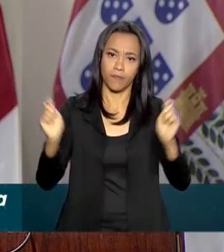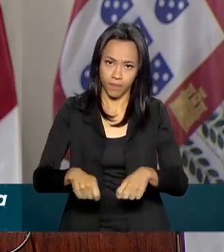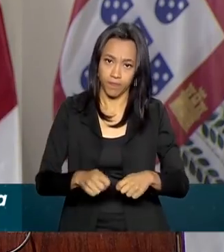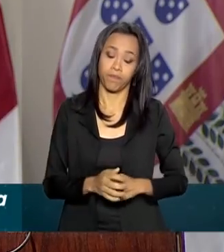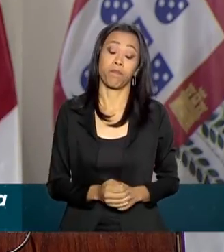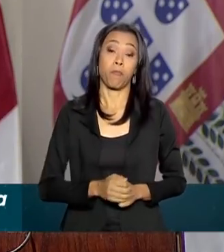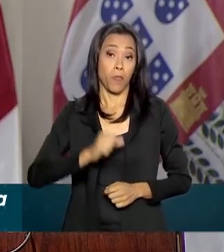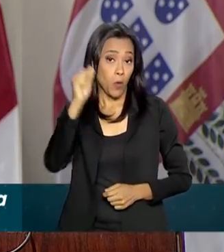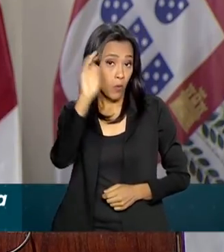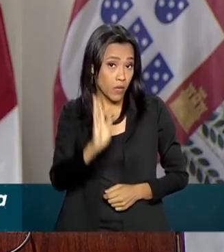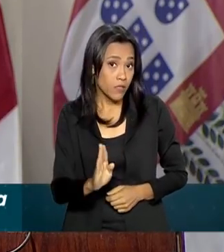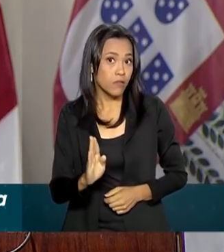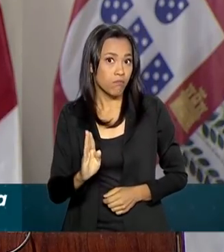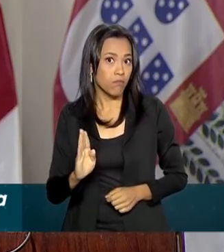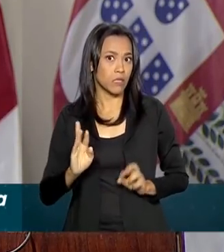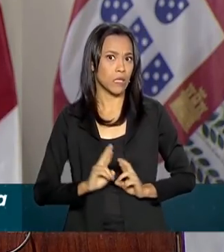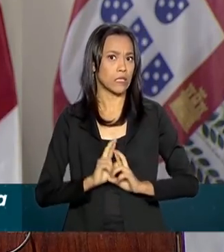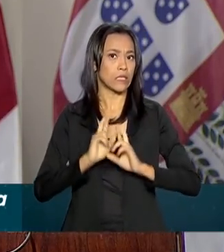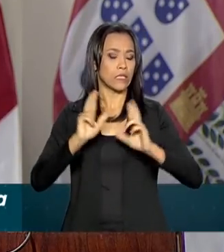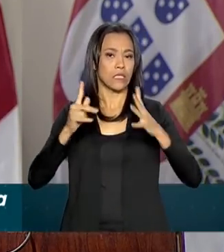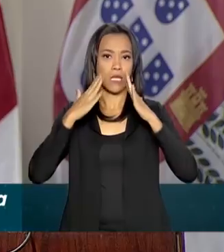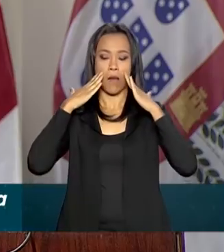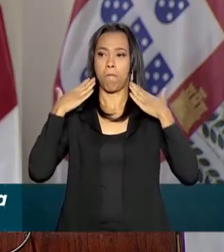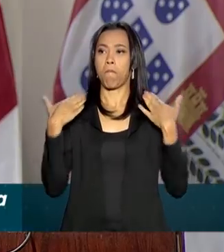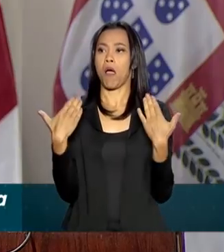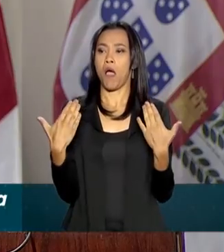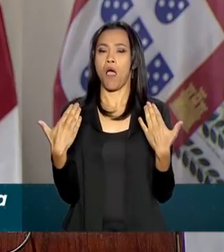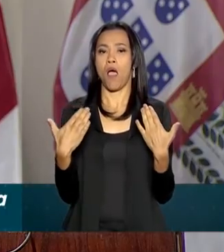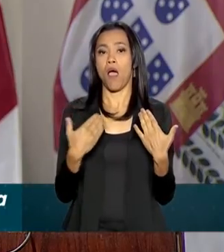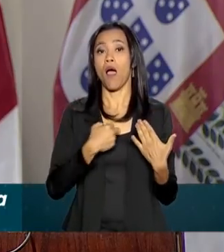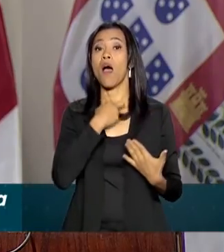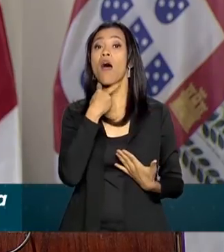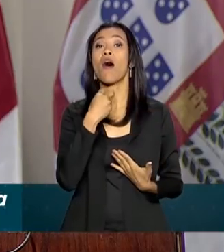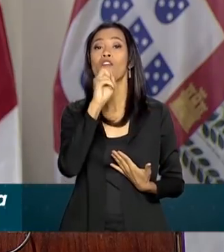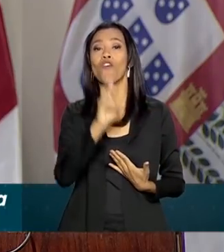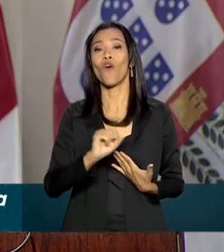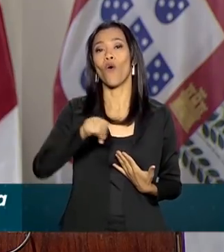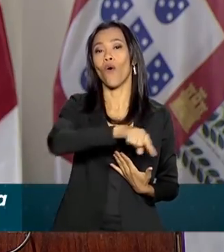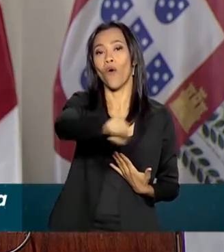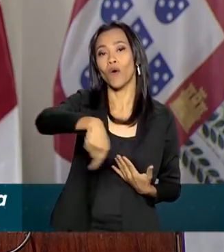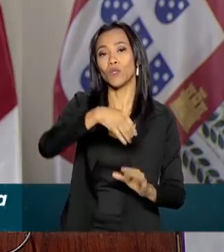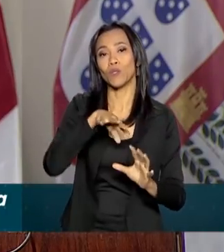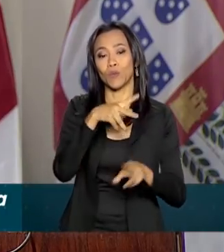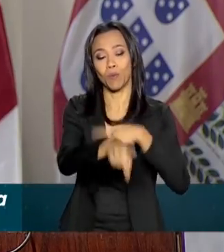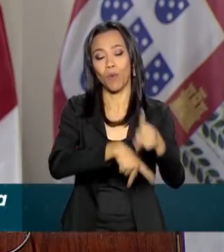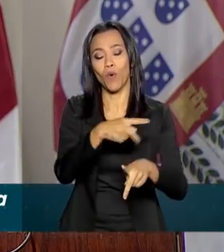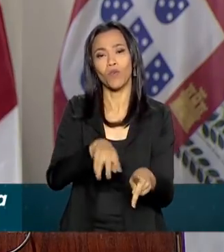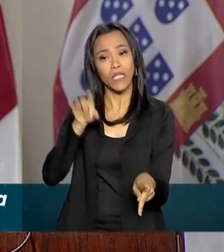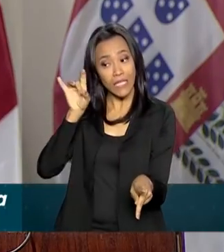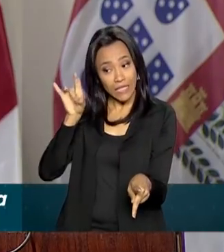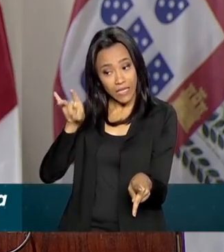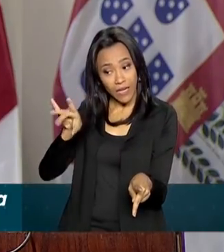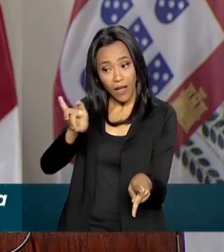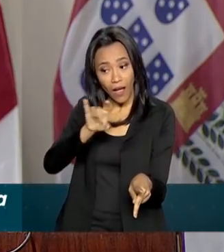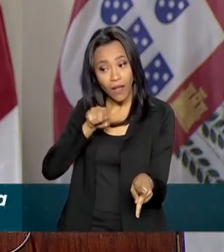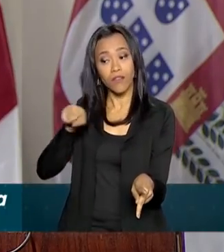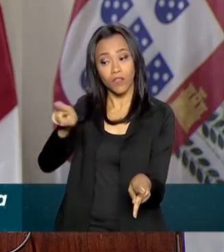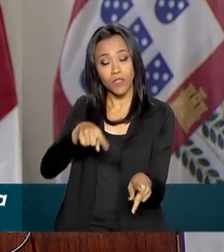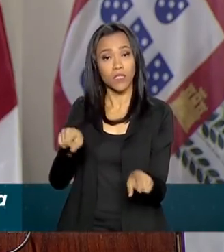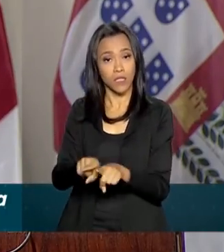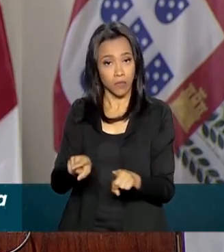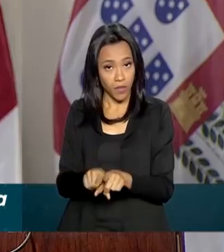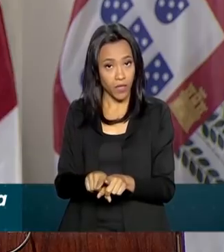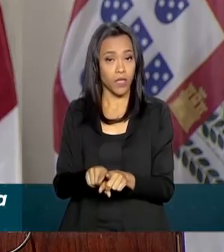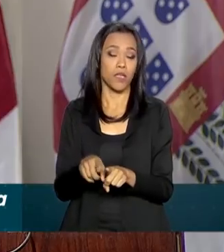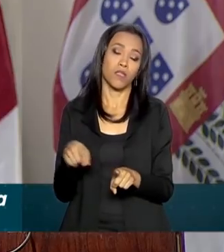pode fazer a diferença a voz do nosso povo é a voz de cada um de vocês diplomatas